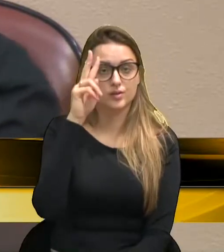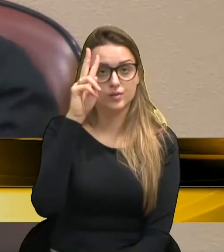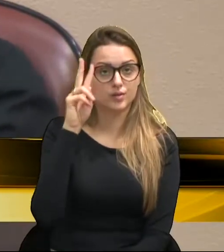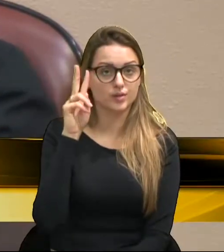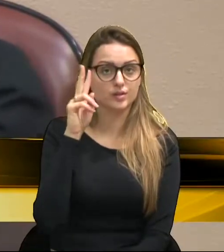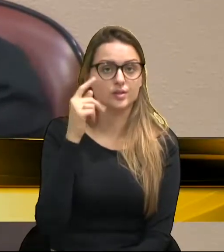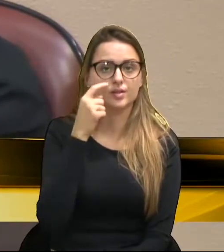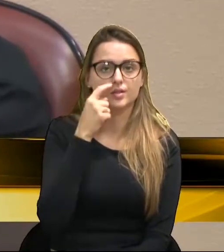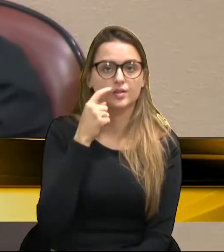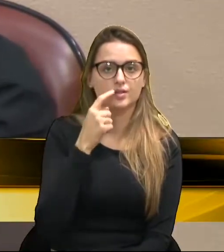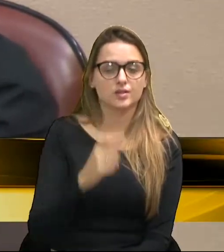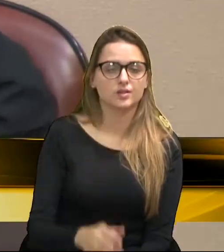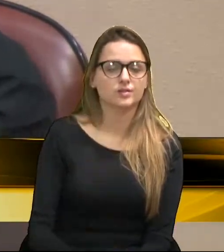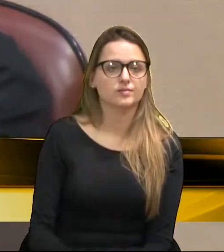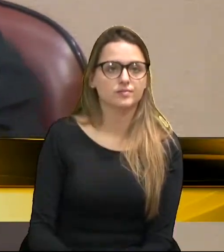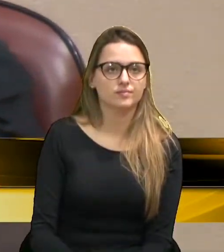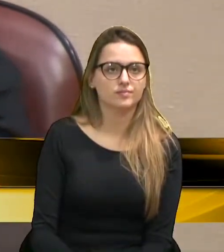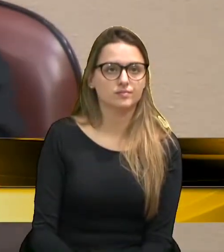e Wagner Petrini.